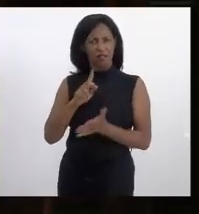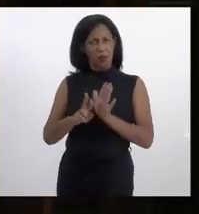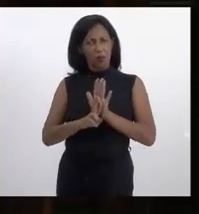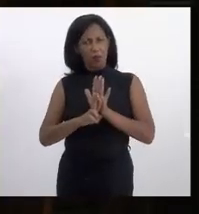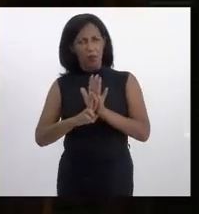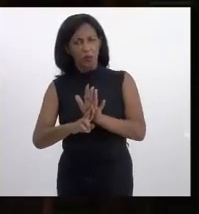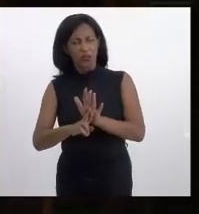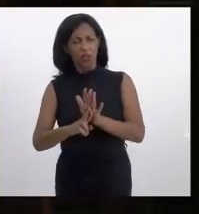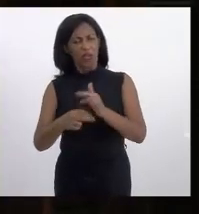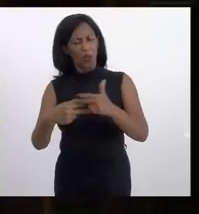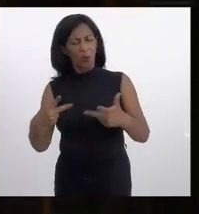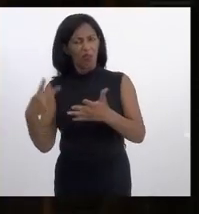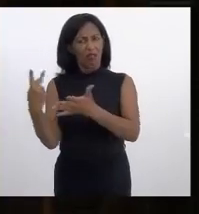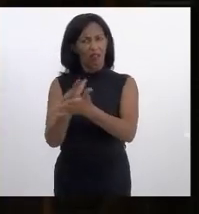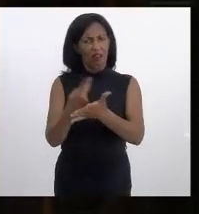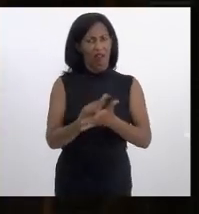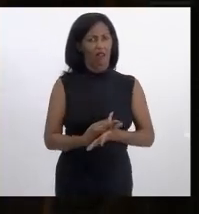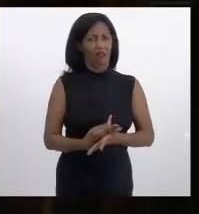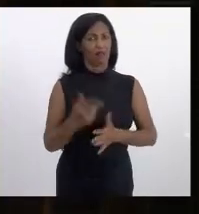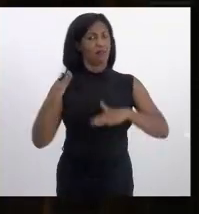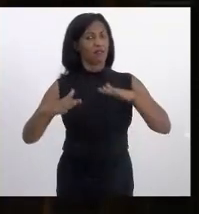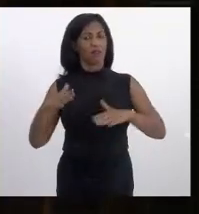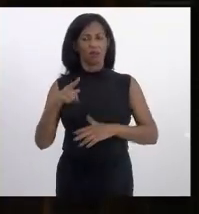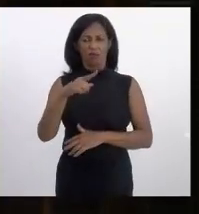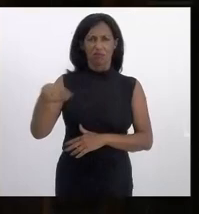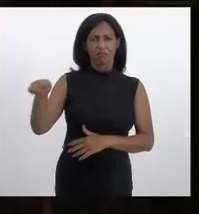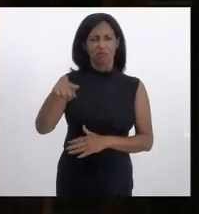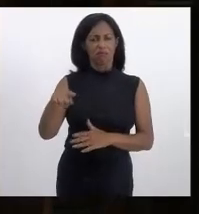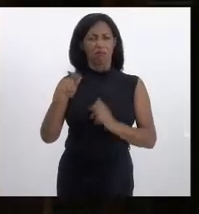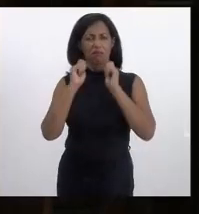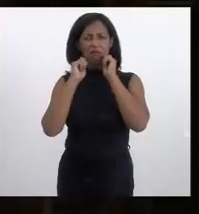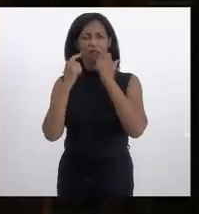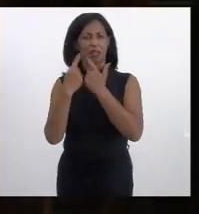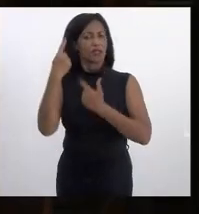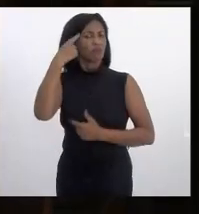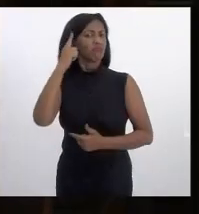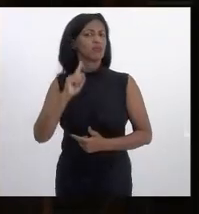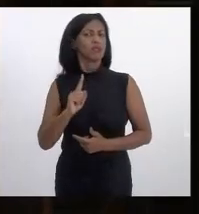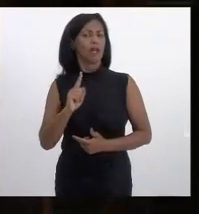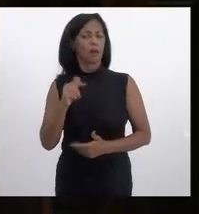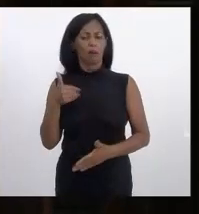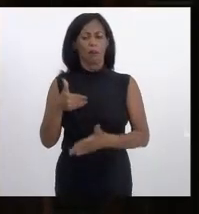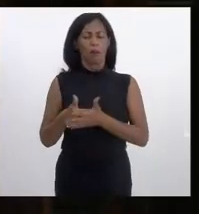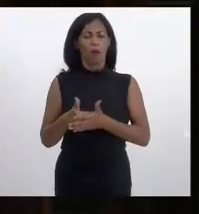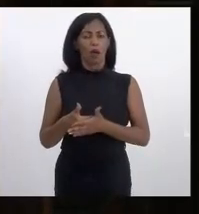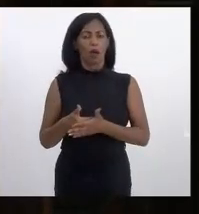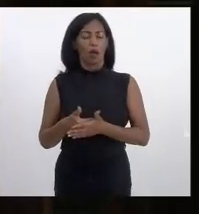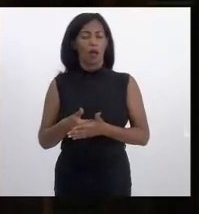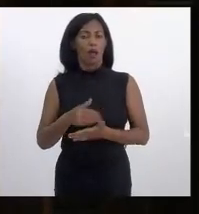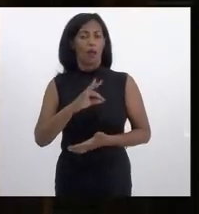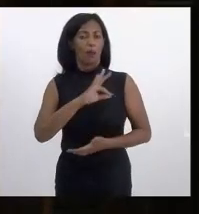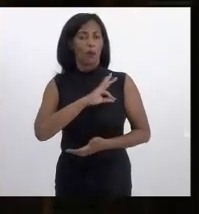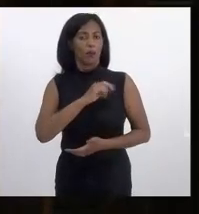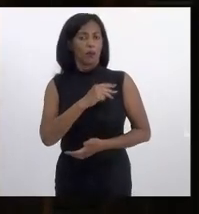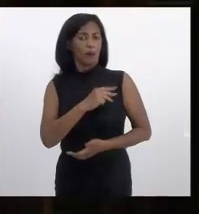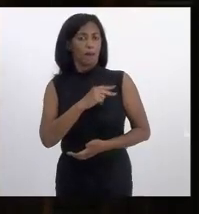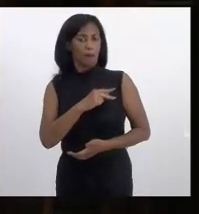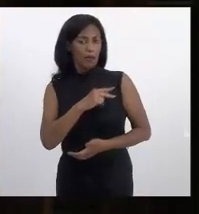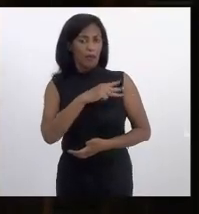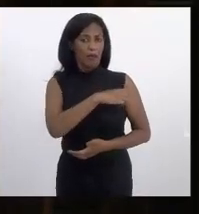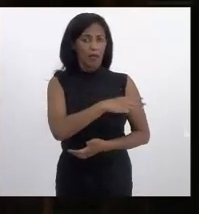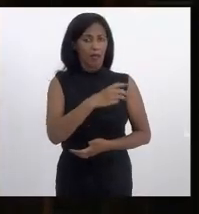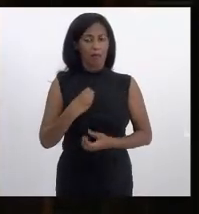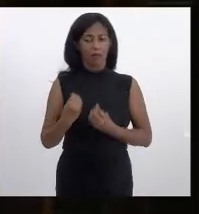alguma coisa não tá funcionando legal talvez a casa não saiba mas agora pouco tempo a polícia militar ofereceu